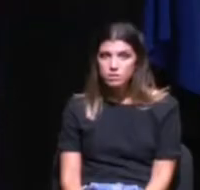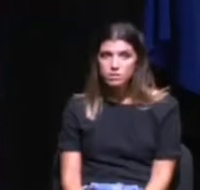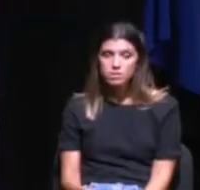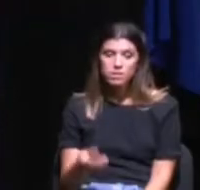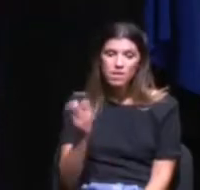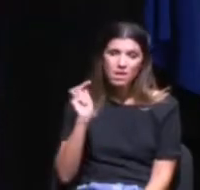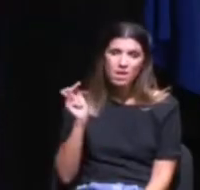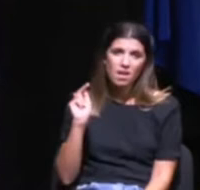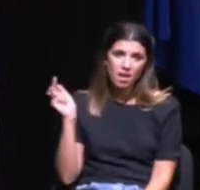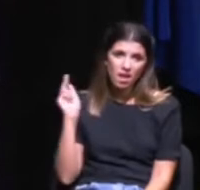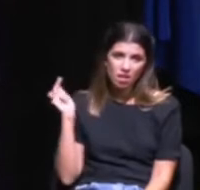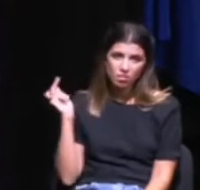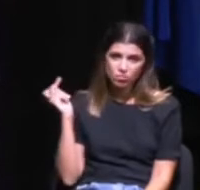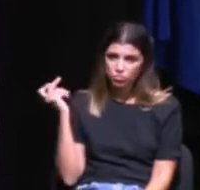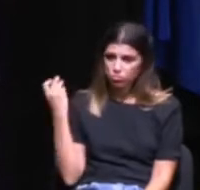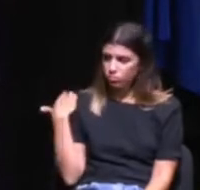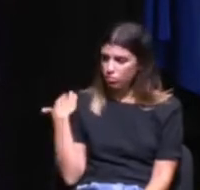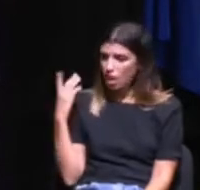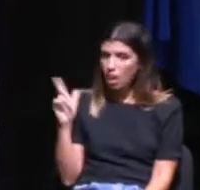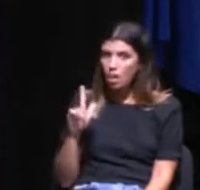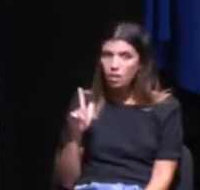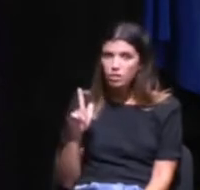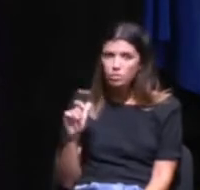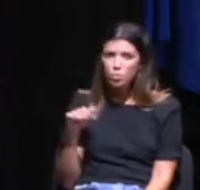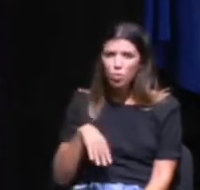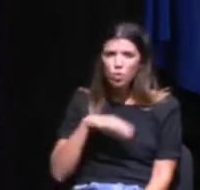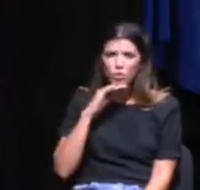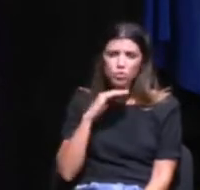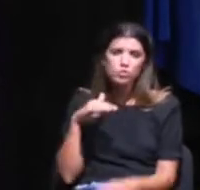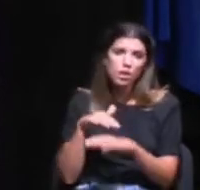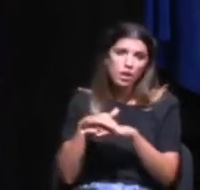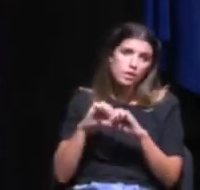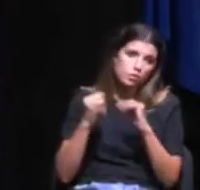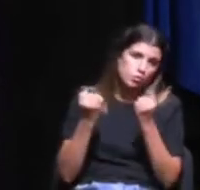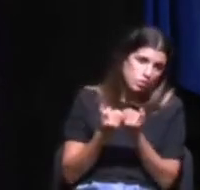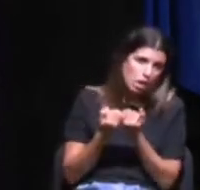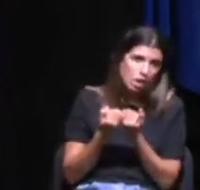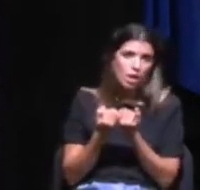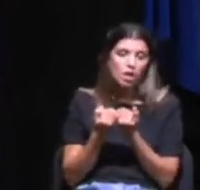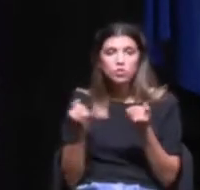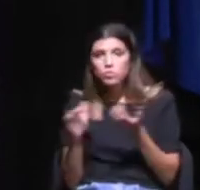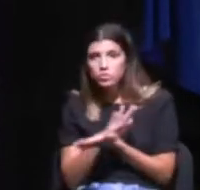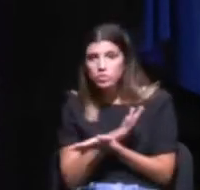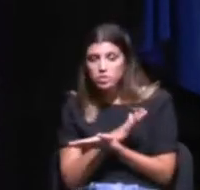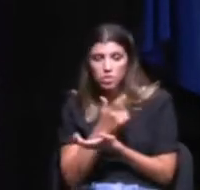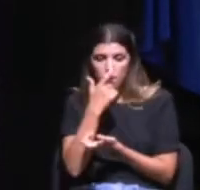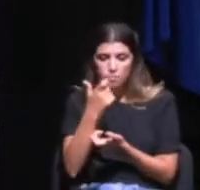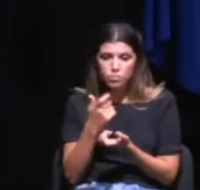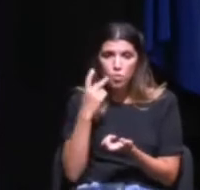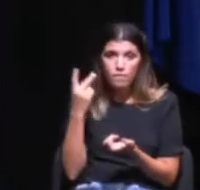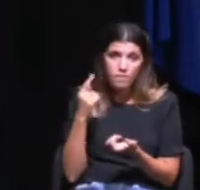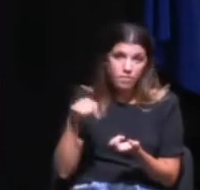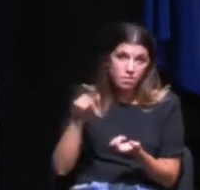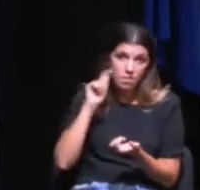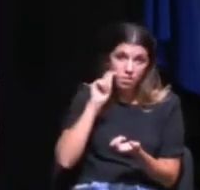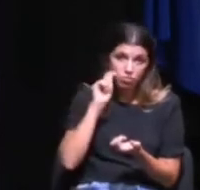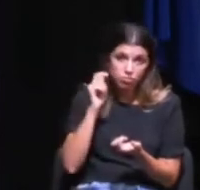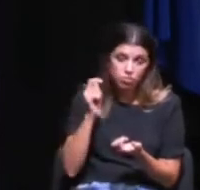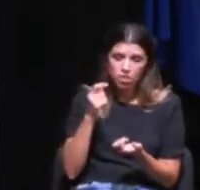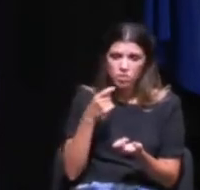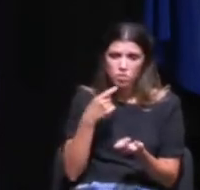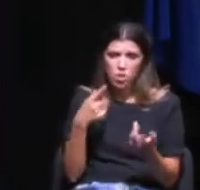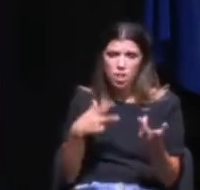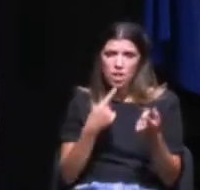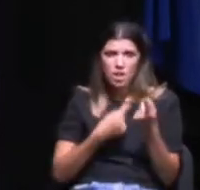Há muitos anos que Lisboa não estava tão suja. As notícias deste verão e as redes sociais foram marcadas pelas queixas dos moradores e visitantes sobre a quantidade de